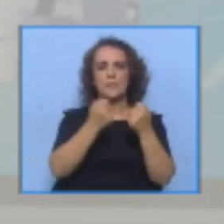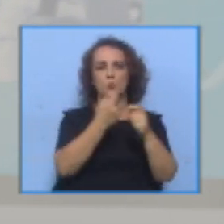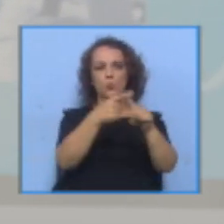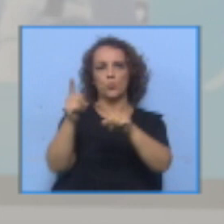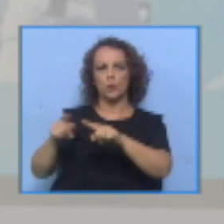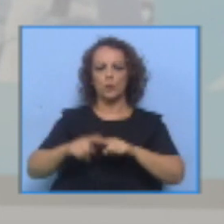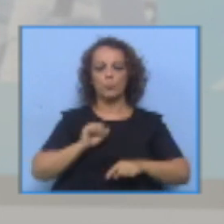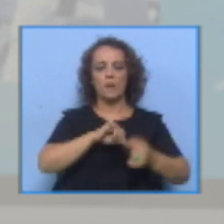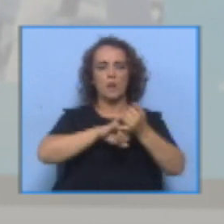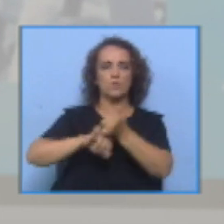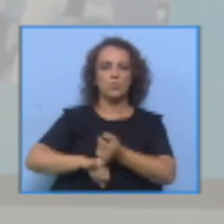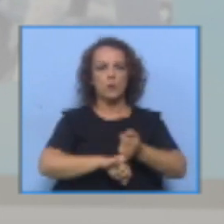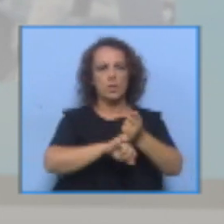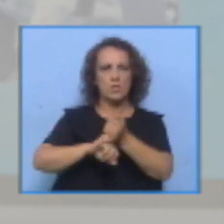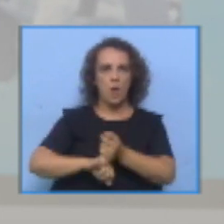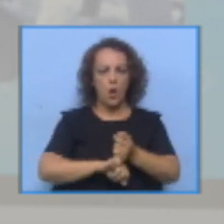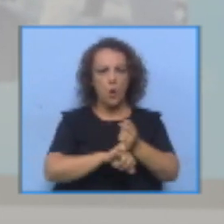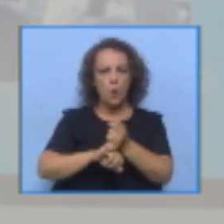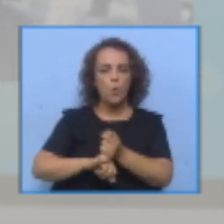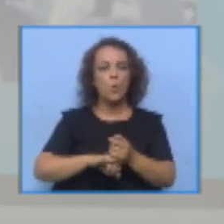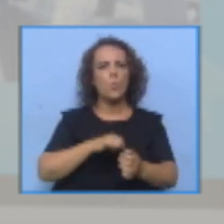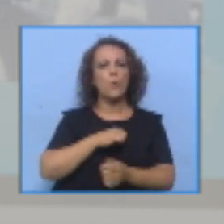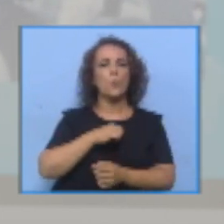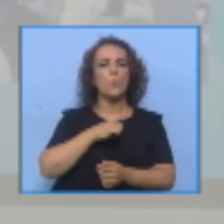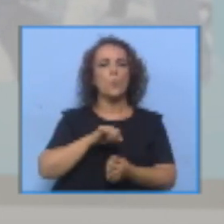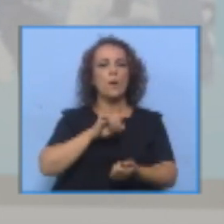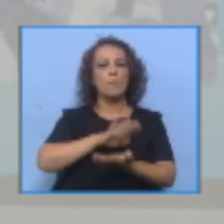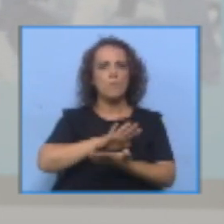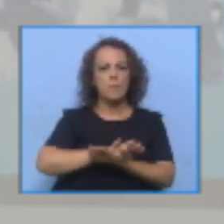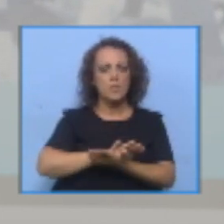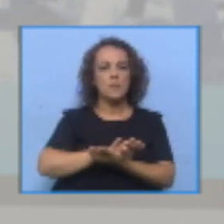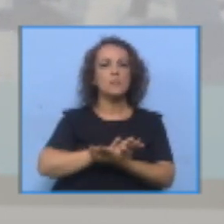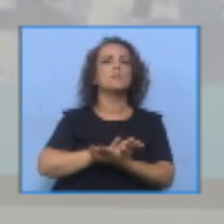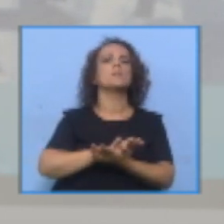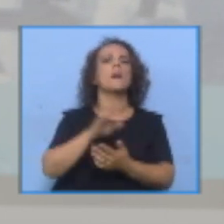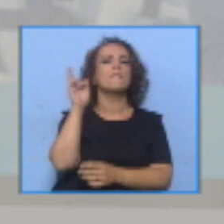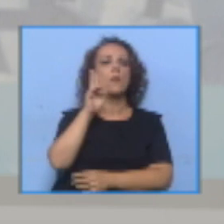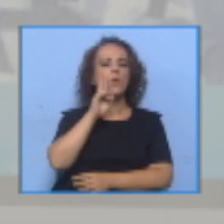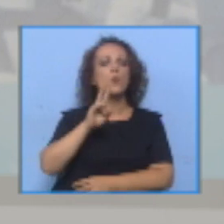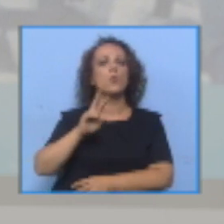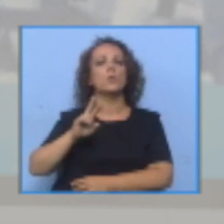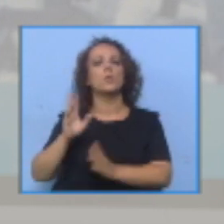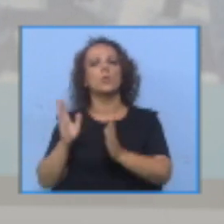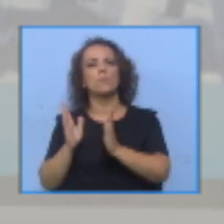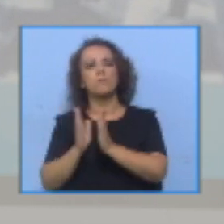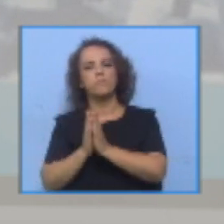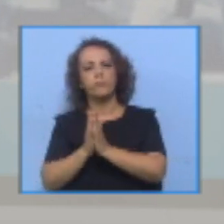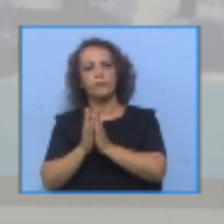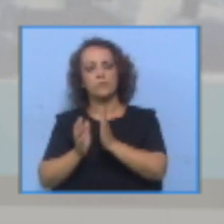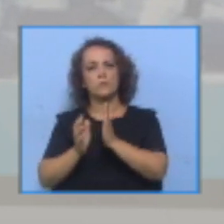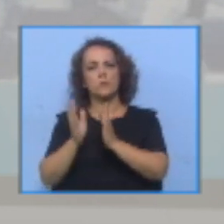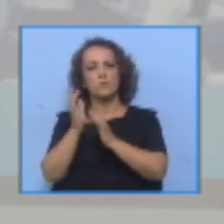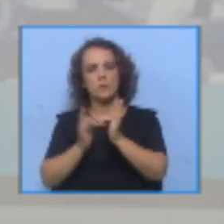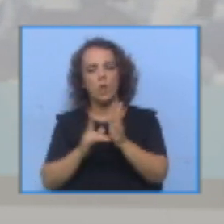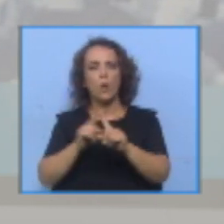pela Associação de Imprensa de Inspiração Cristã, no sentido de valorizar a imprensa regional, o combate à iliteracia, o combate às